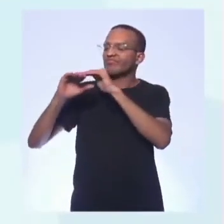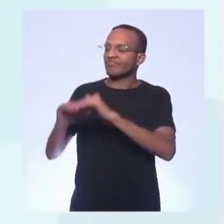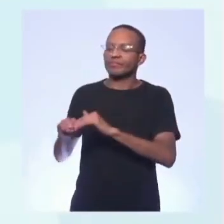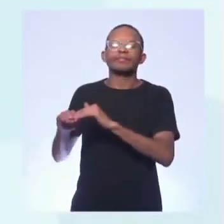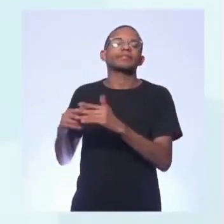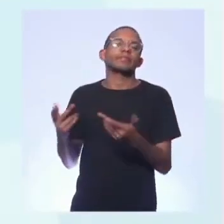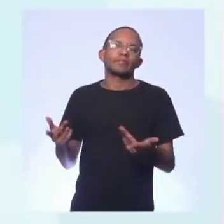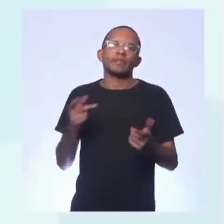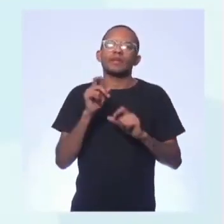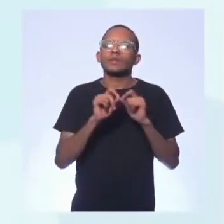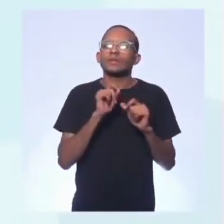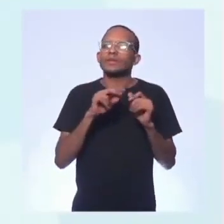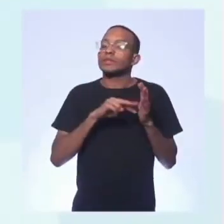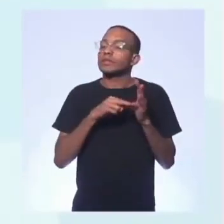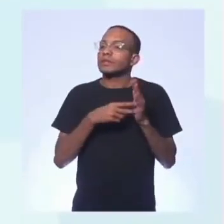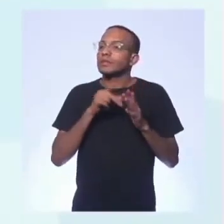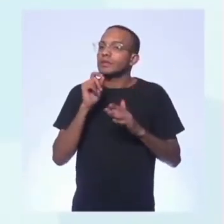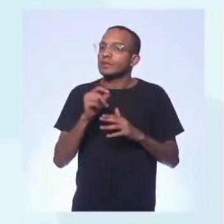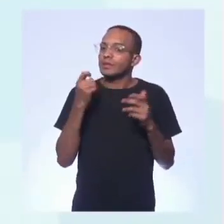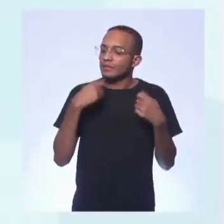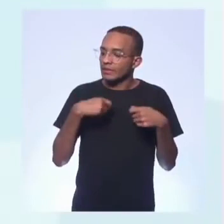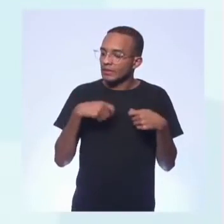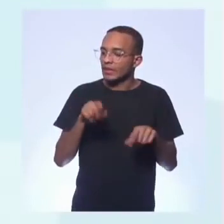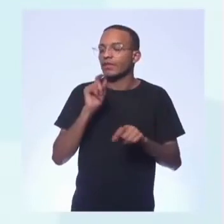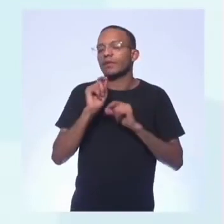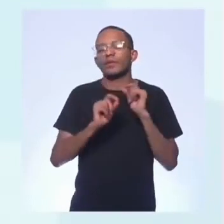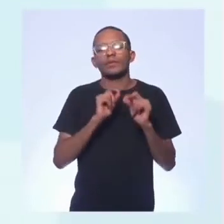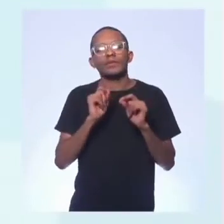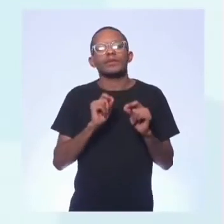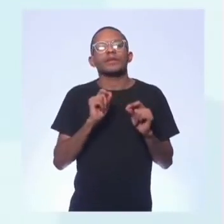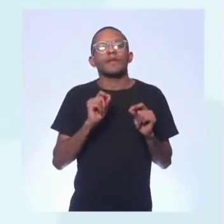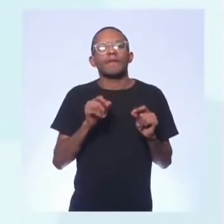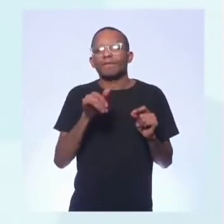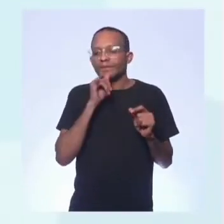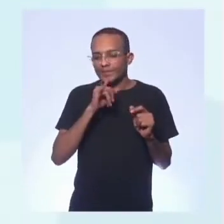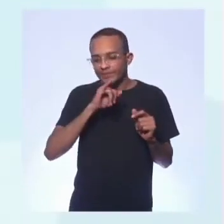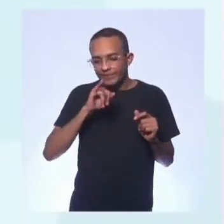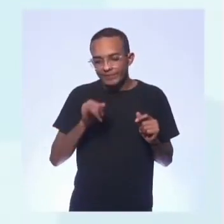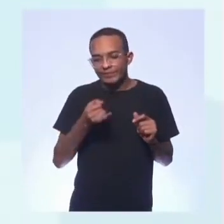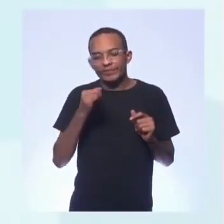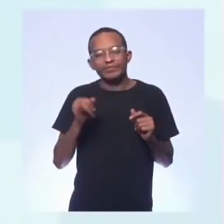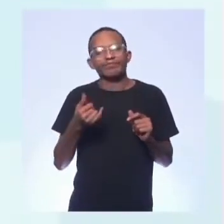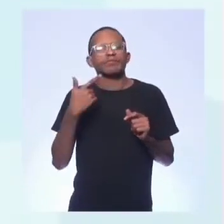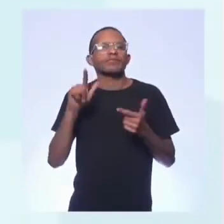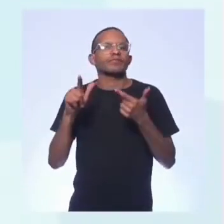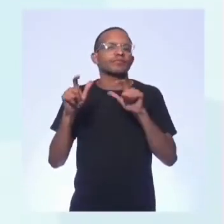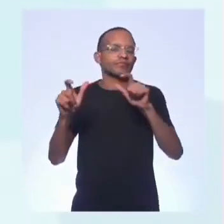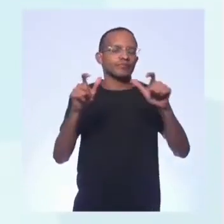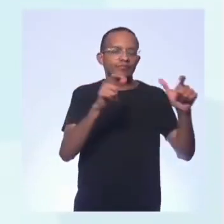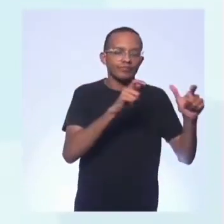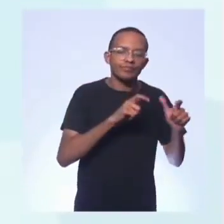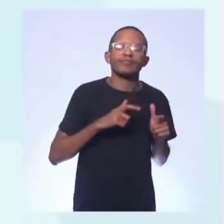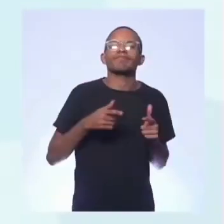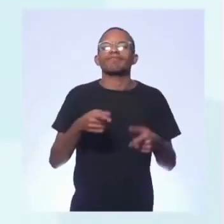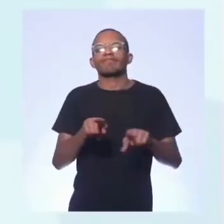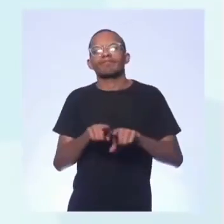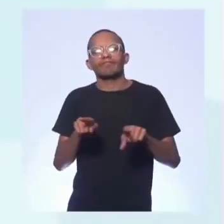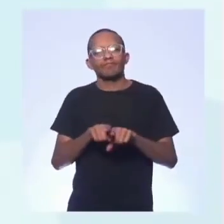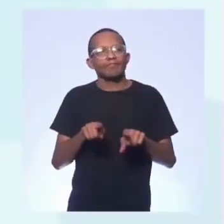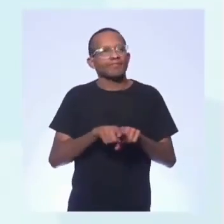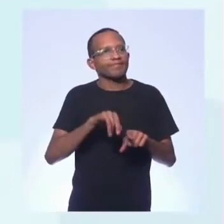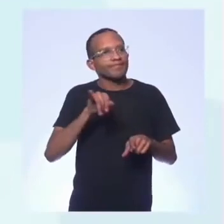ou seja, era necessário a exploração de outras terras, né,